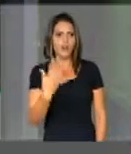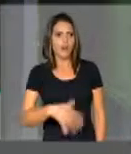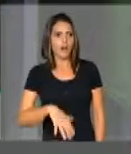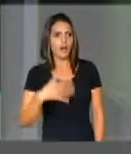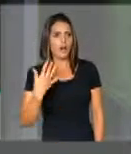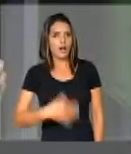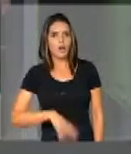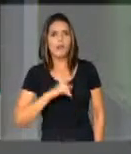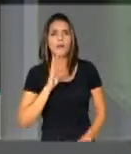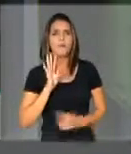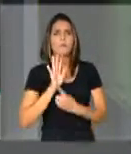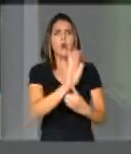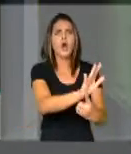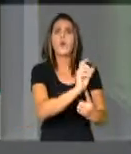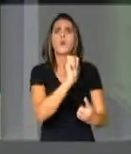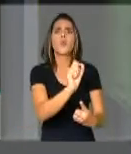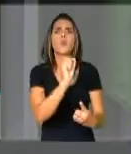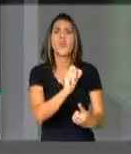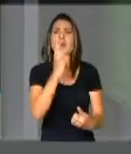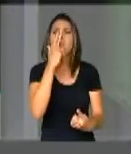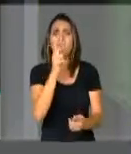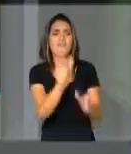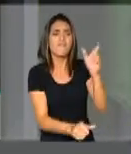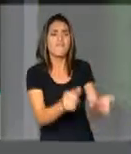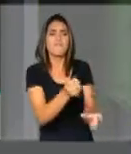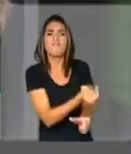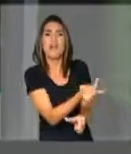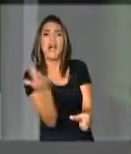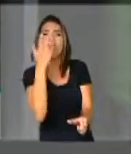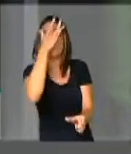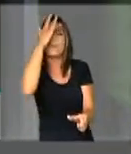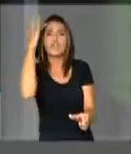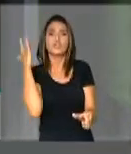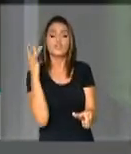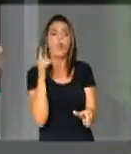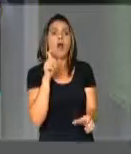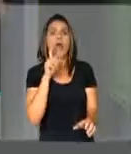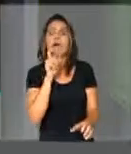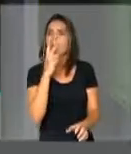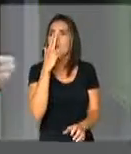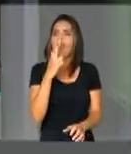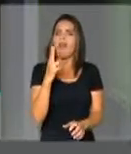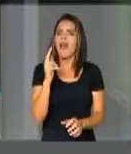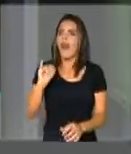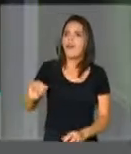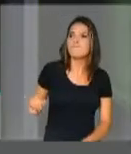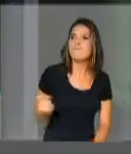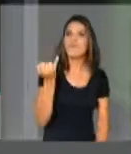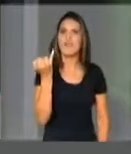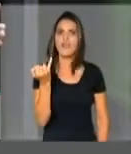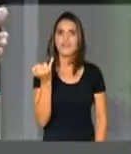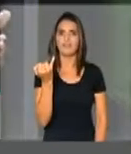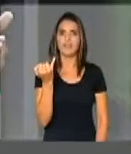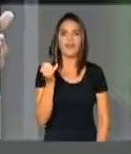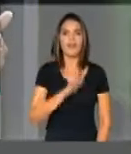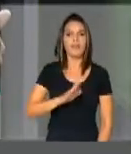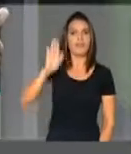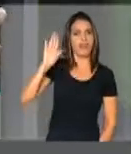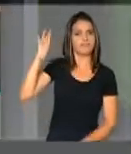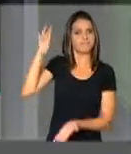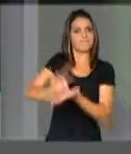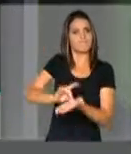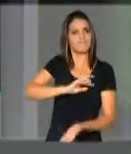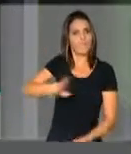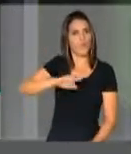nossa senhora jaú envolvendo os deputados desta casa é muito sério e aí o decreto sem dizer